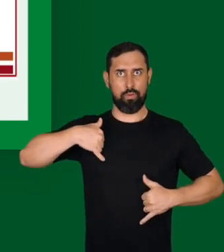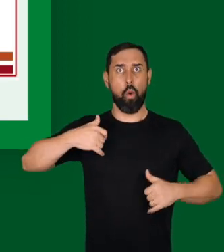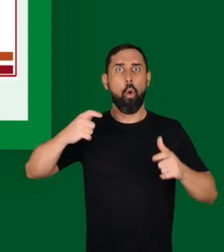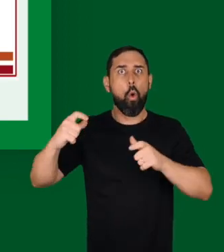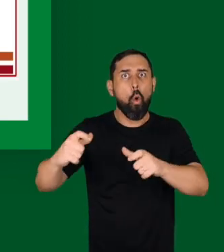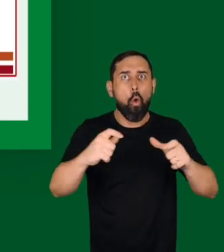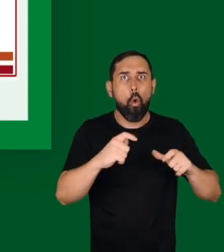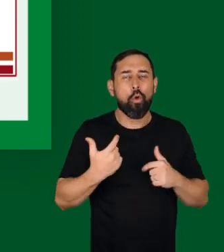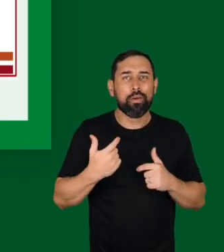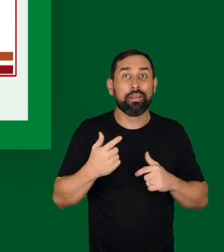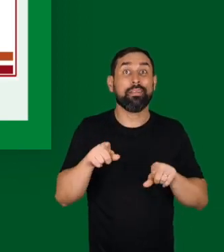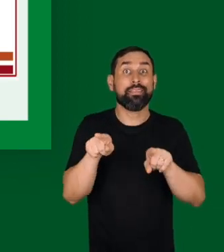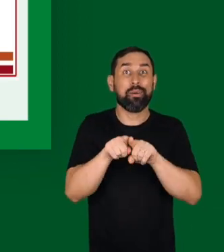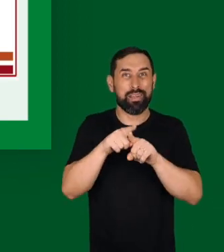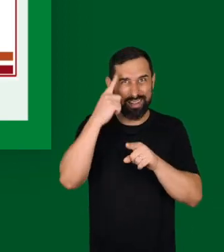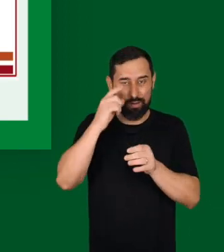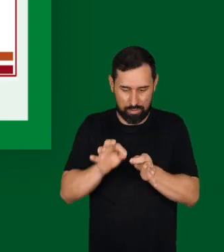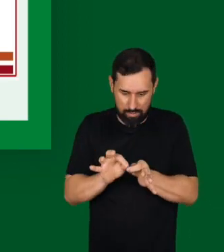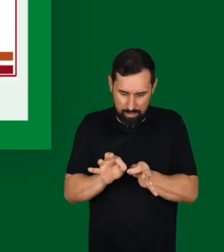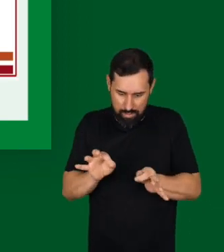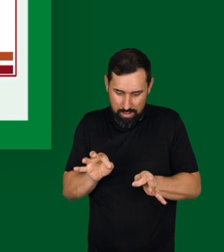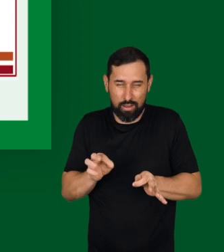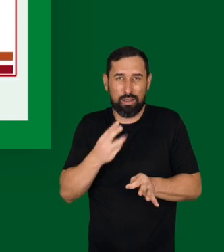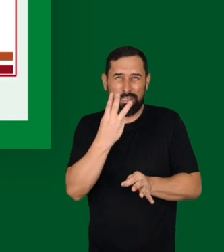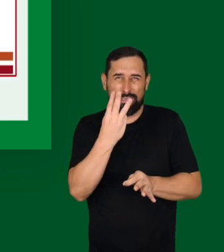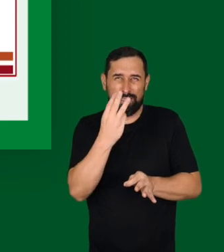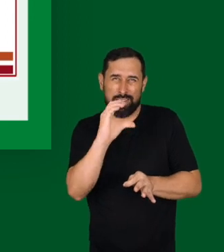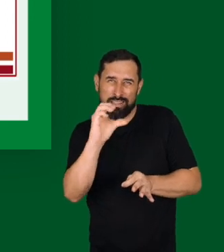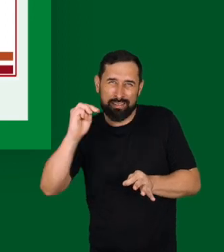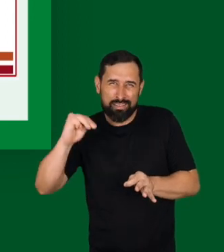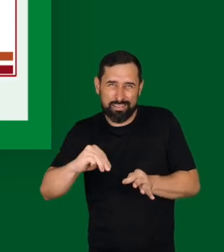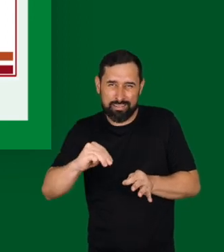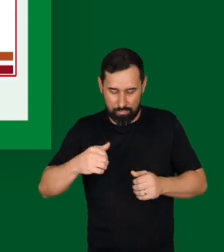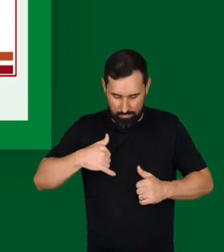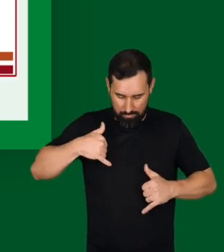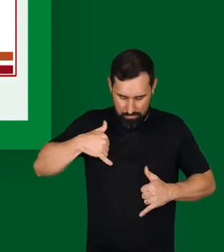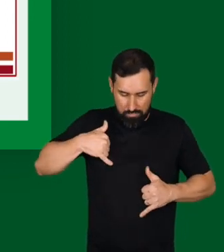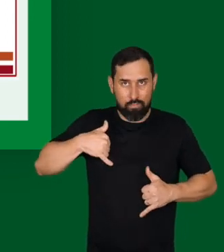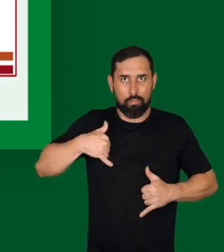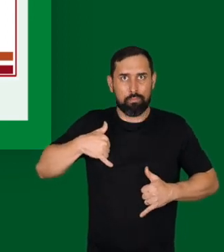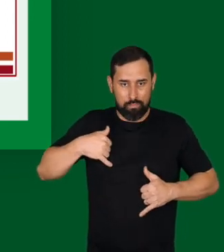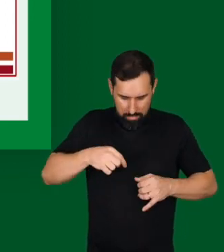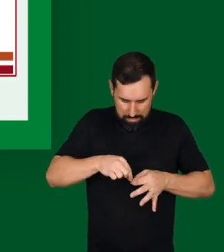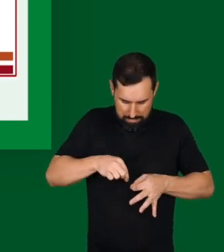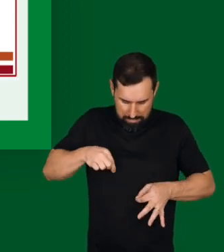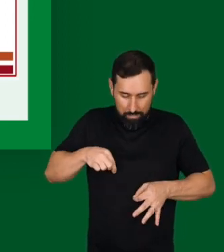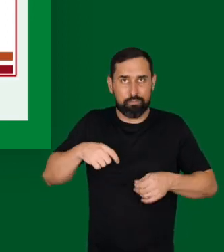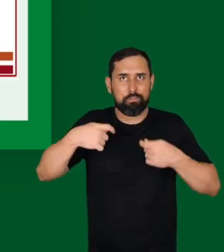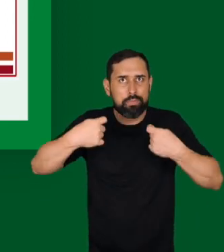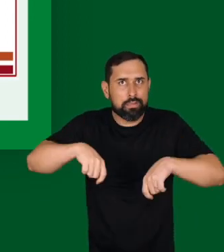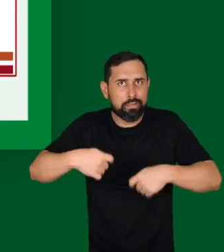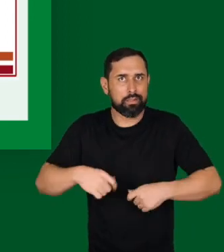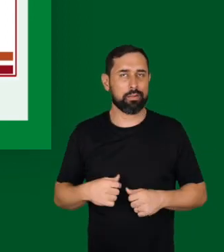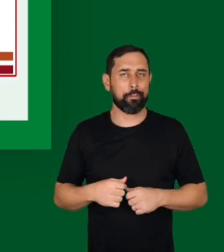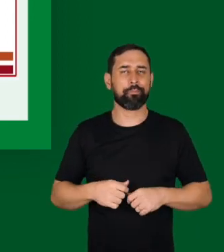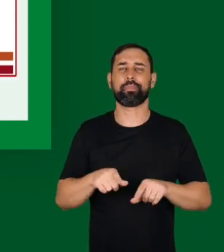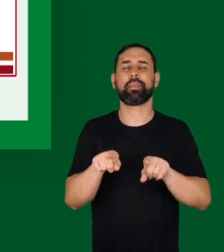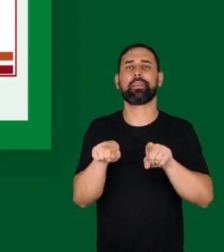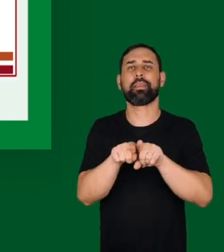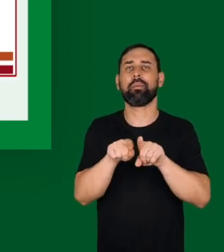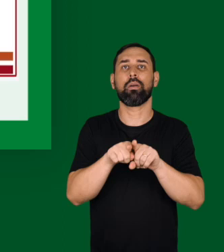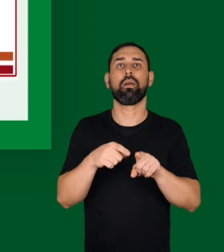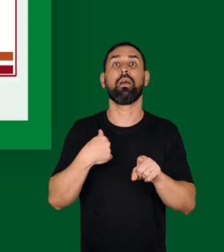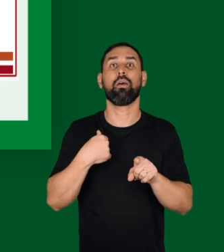distância direitinho. Tem que lembrar daquela história dos 3 centímetros entre uma pá e outra. Mas o mais